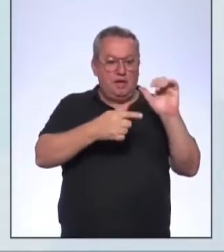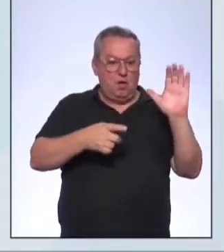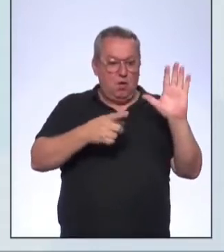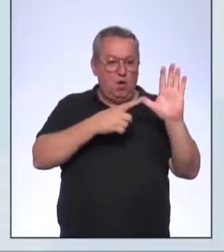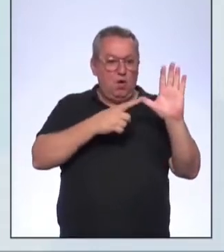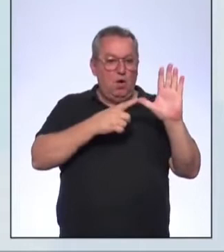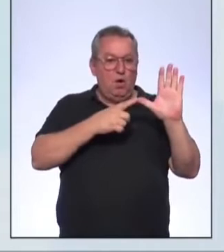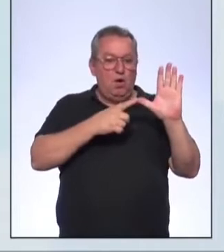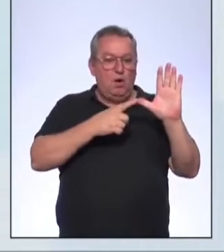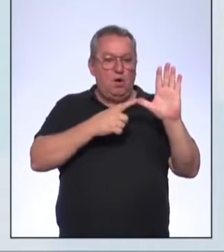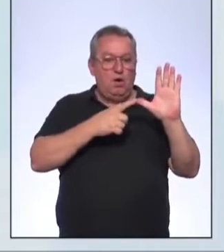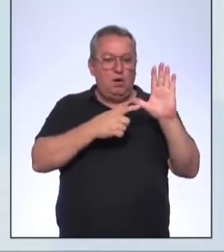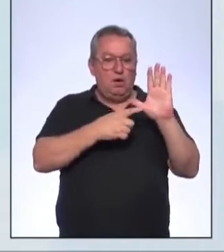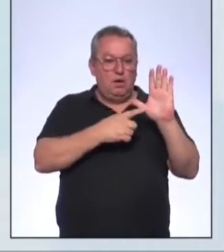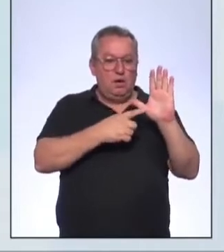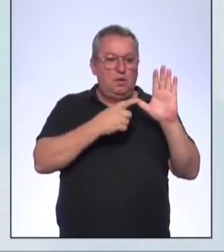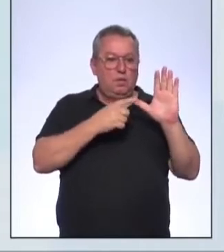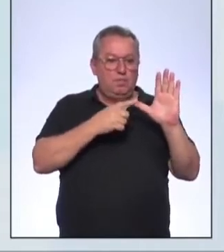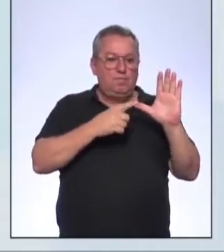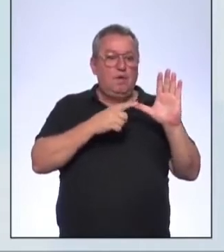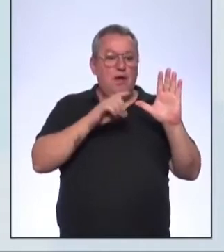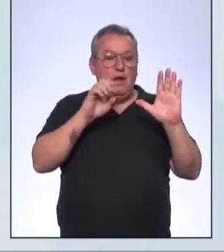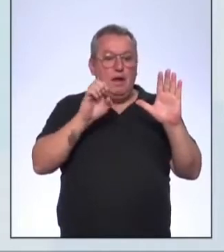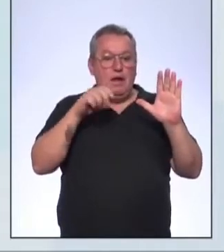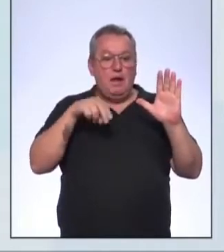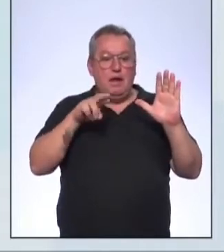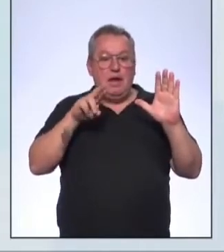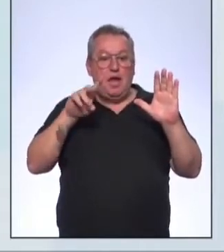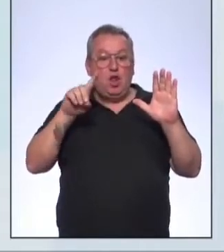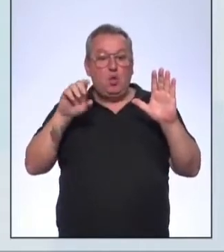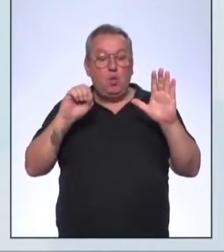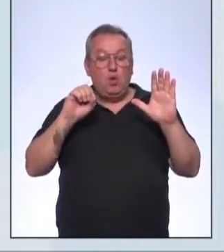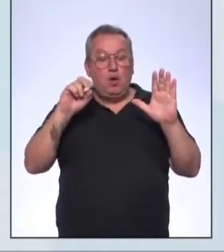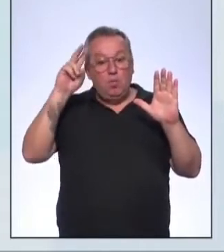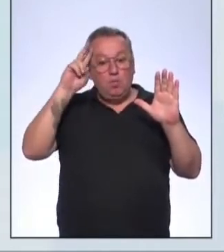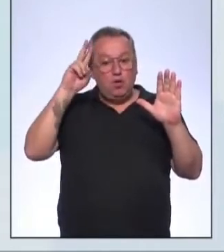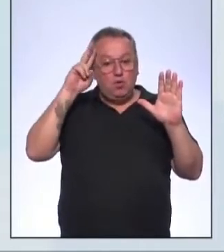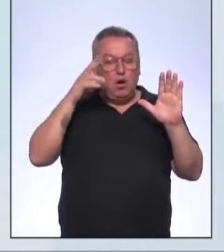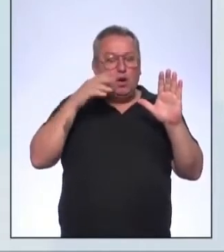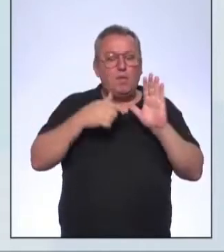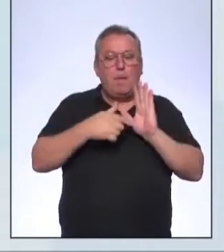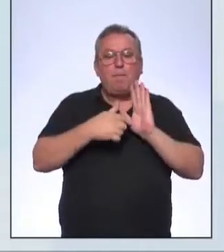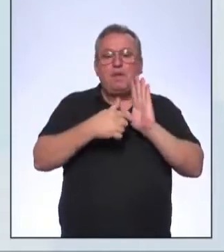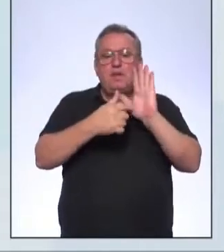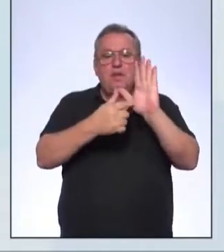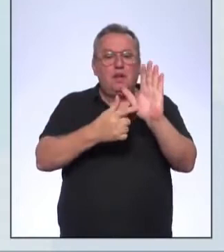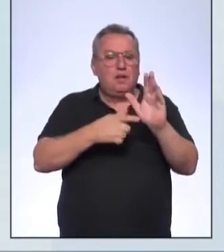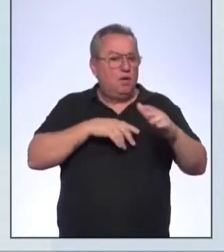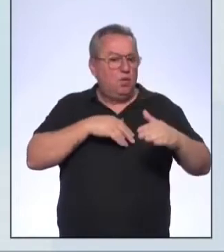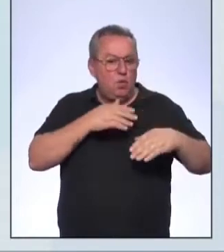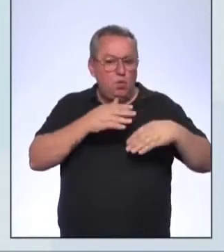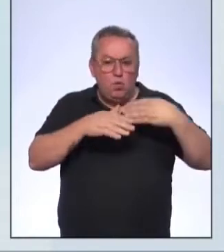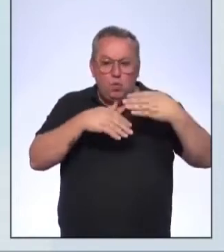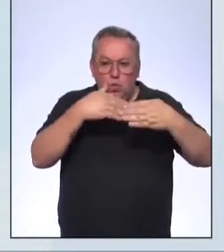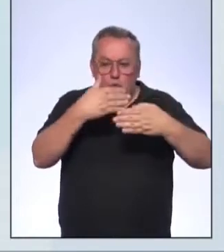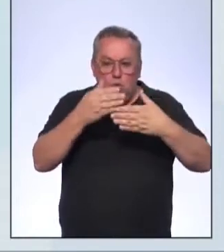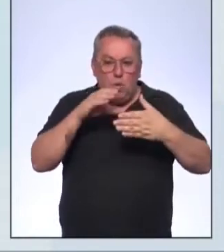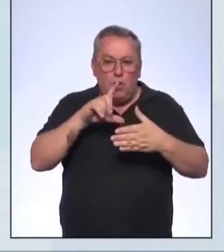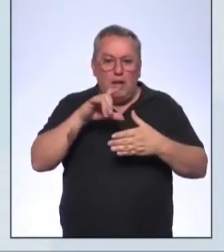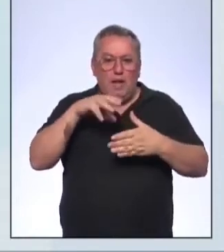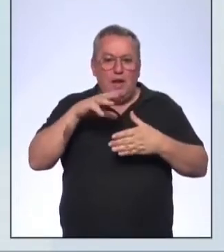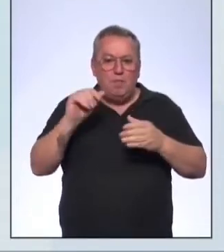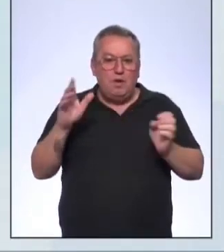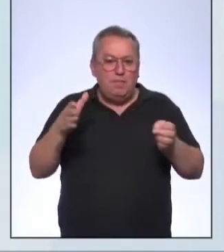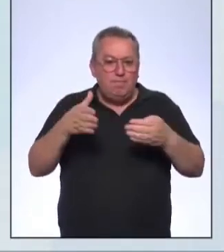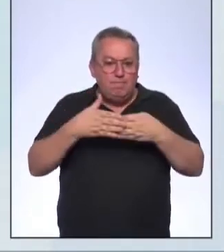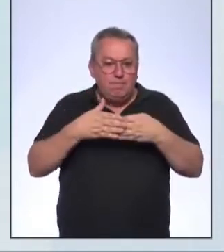sim enredo e esse enredo é constituído por uma apresentação um desenvolvimento clímax e